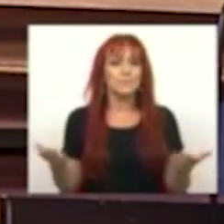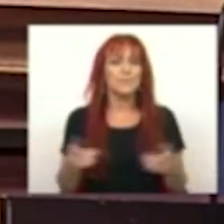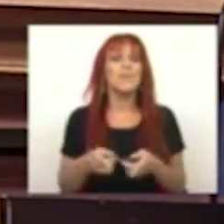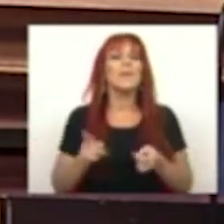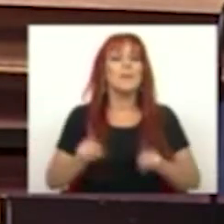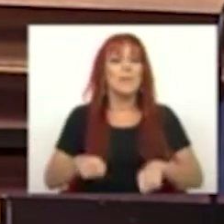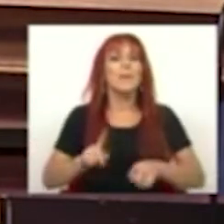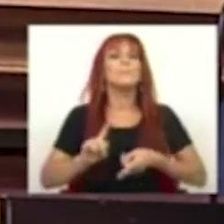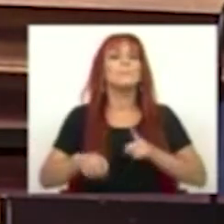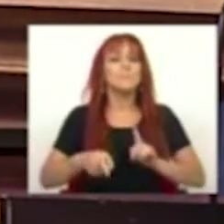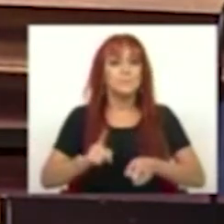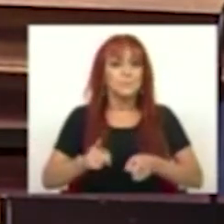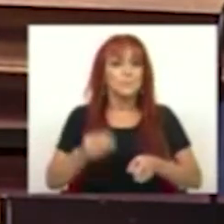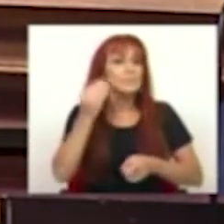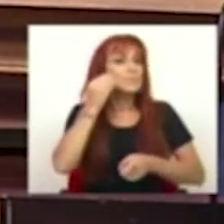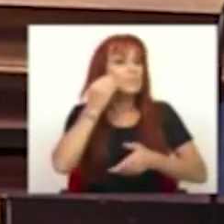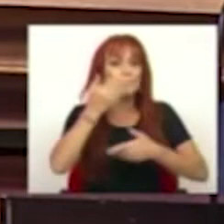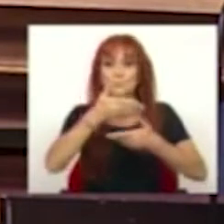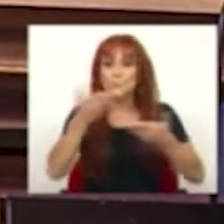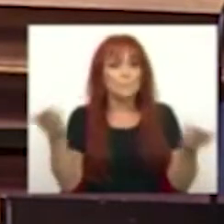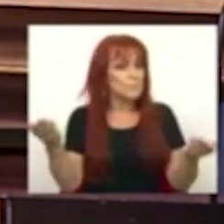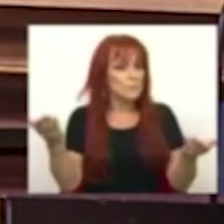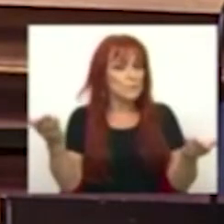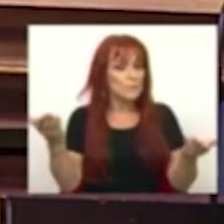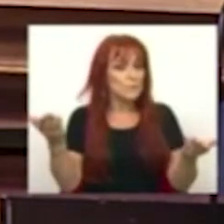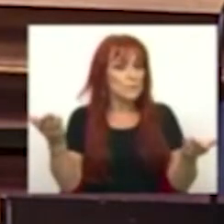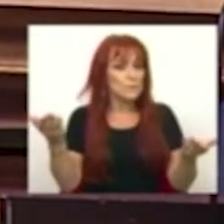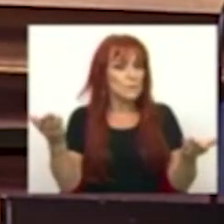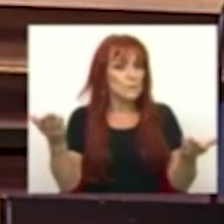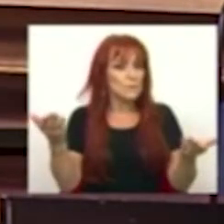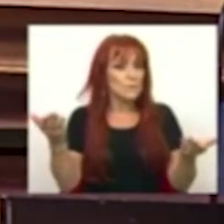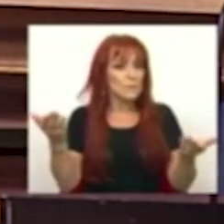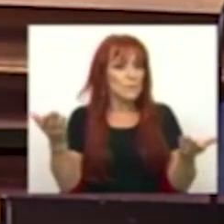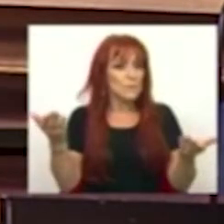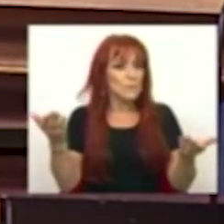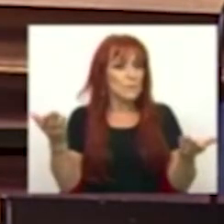ainda como é que um